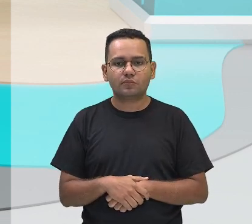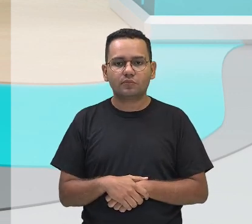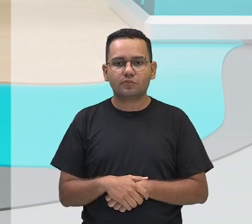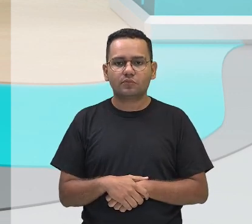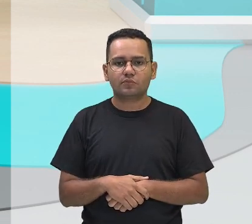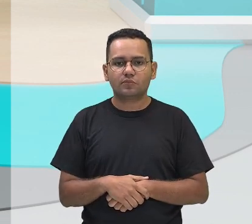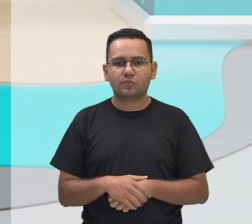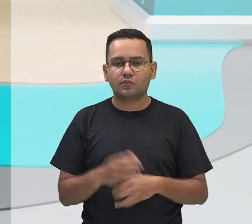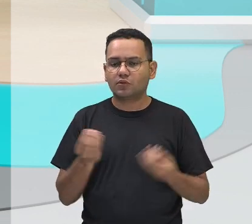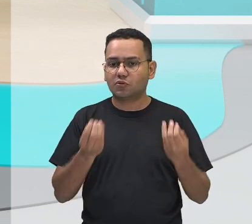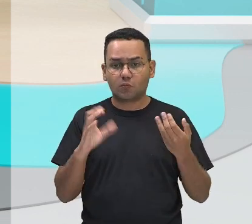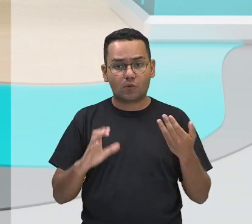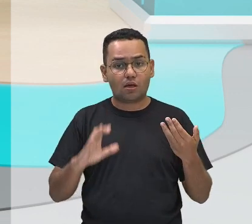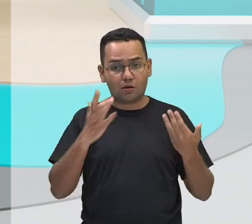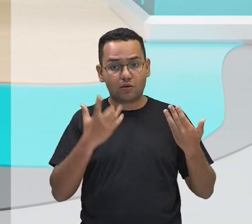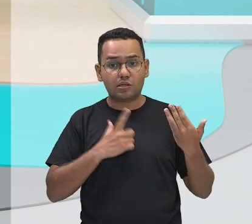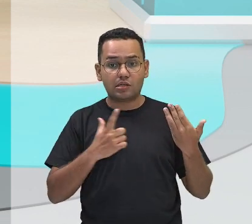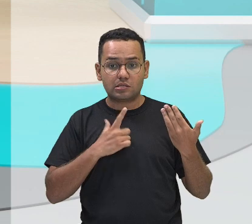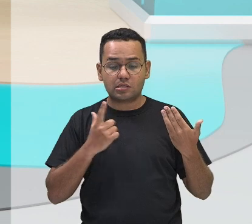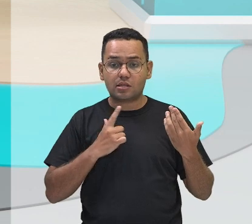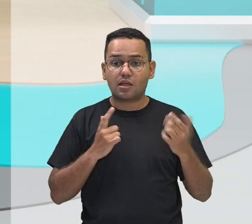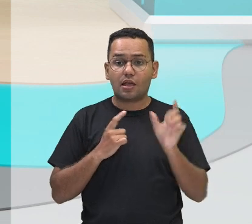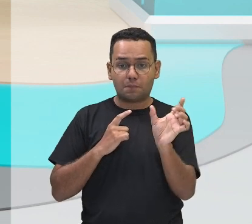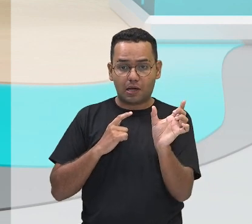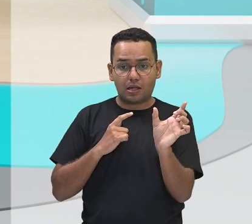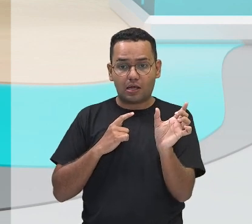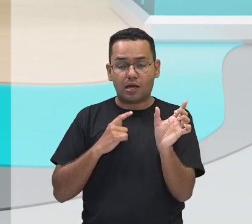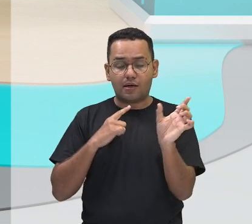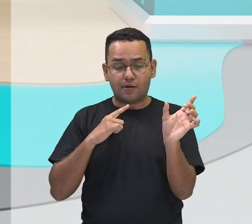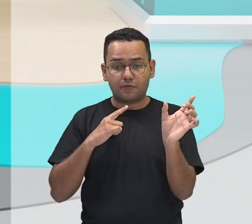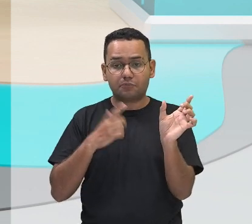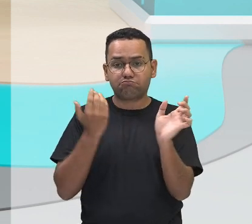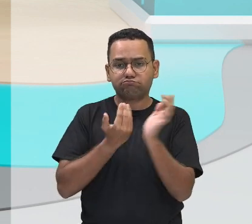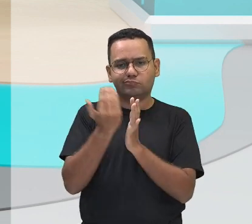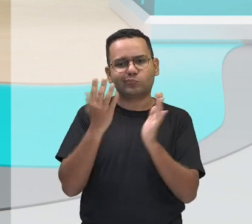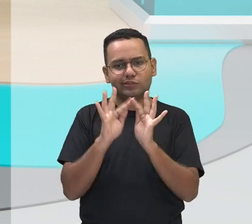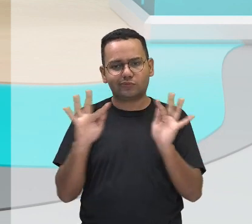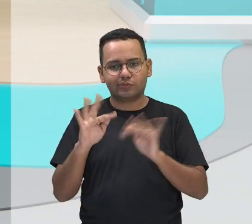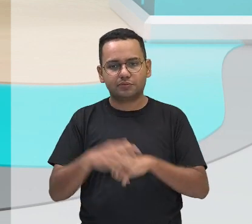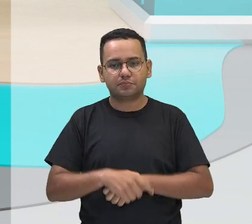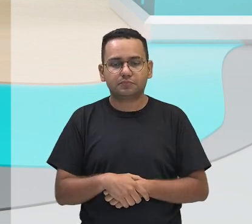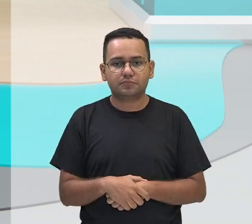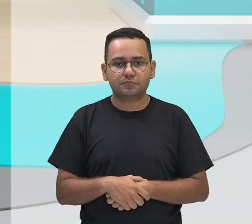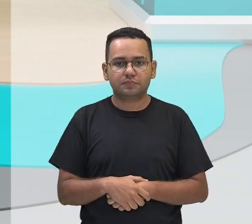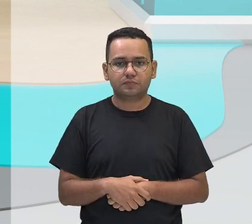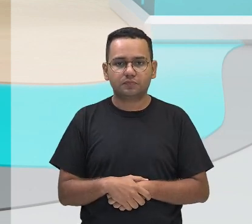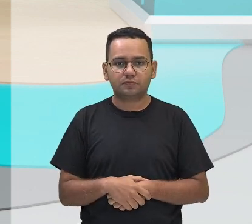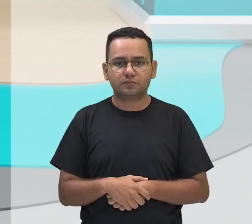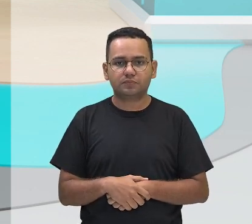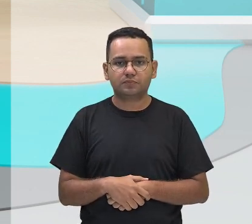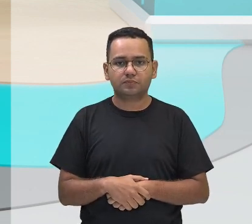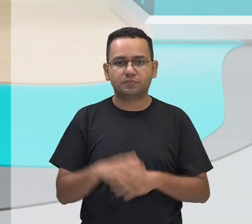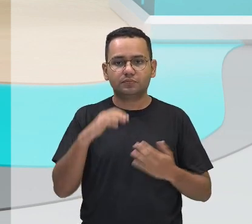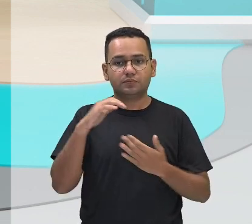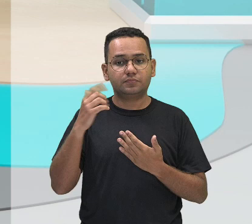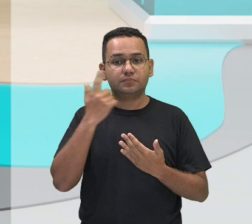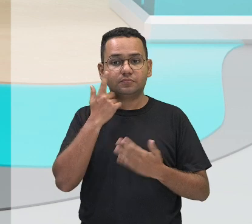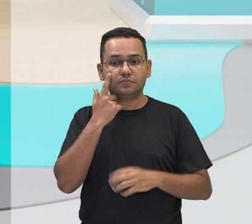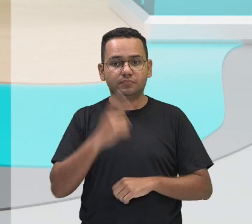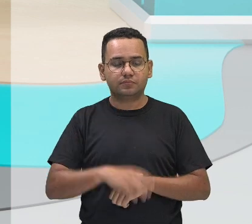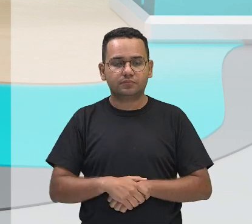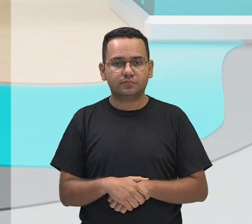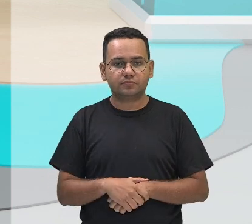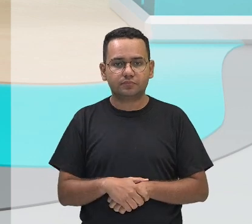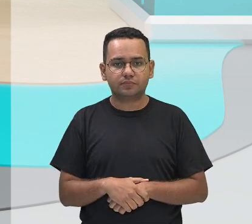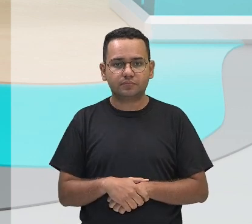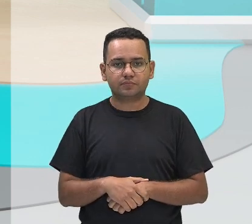a introdução desses termos nas orações, e agora nós vamos ver a diferença entre fato e opinião. Nós